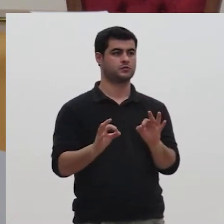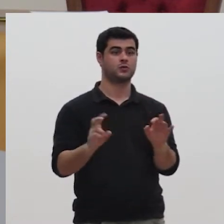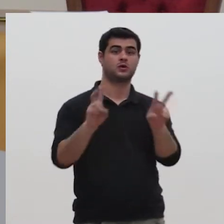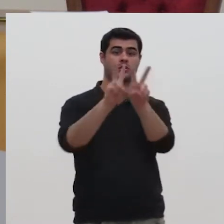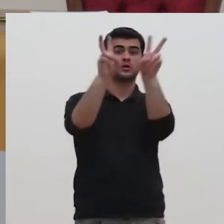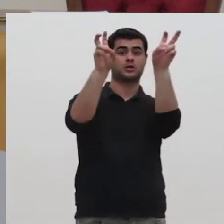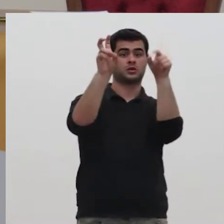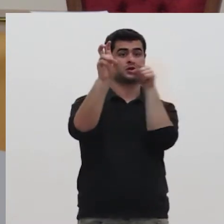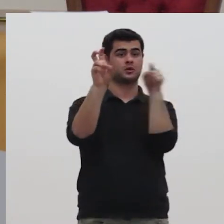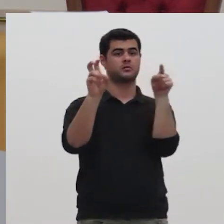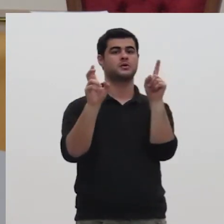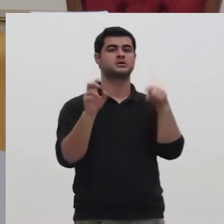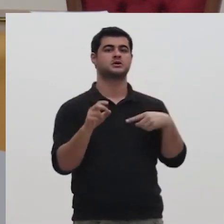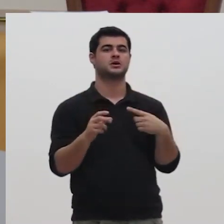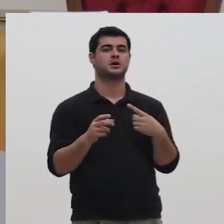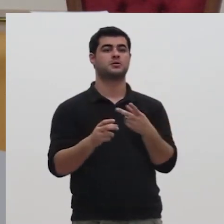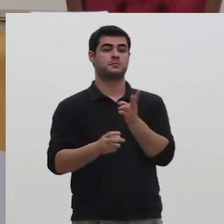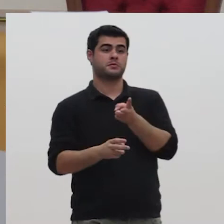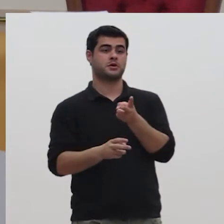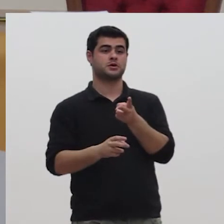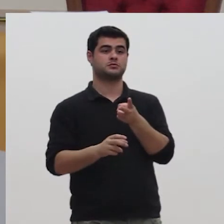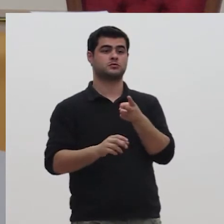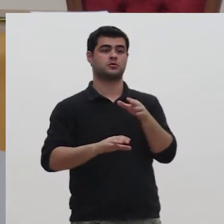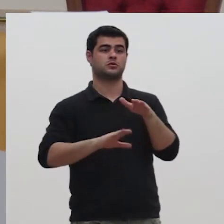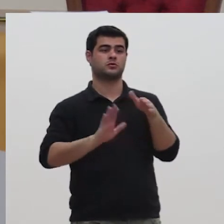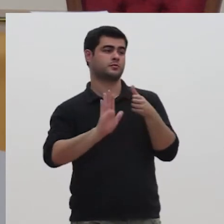serão, dentro do mesmo programa,